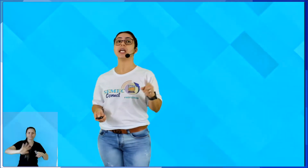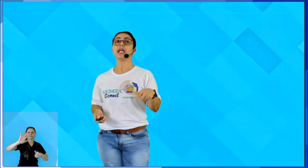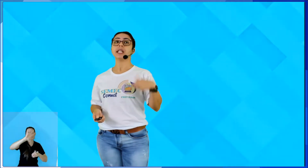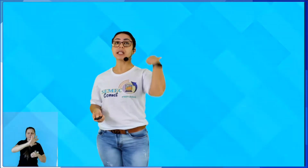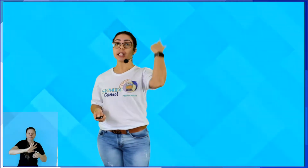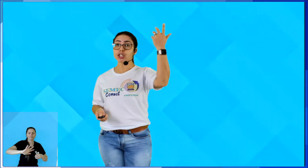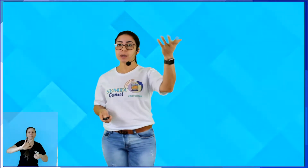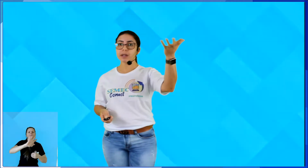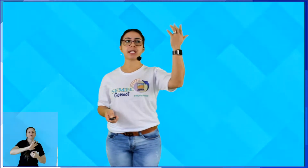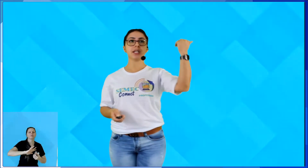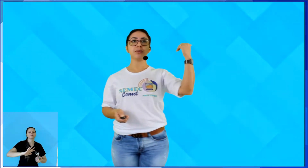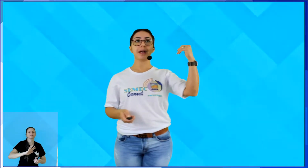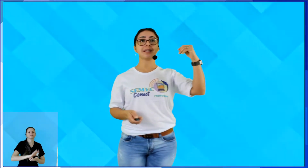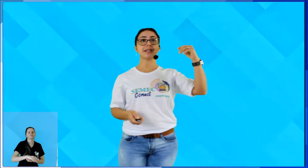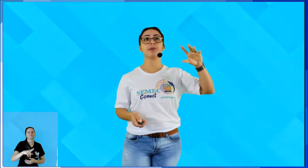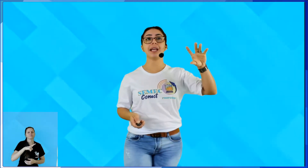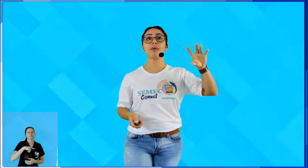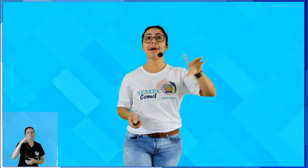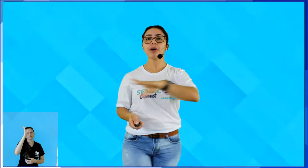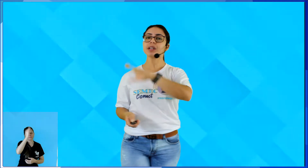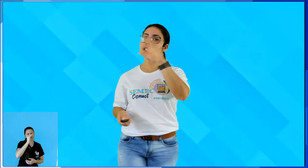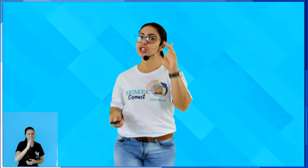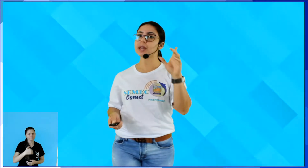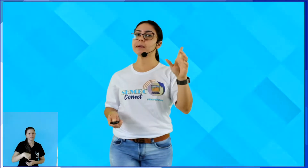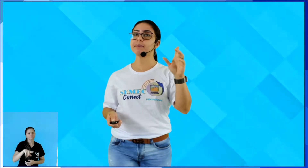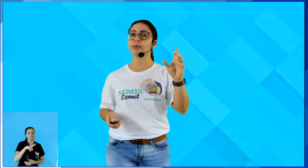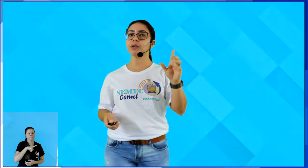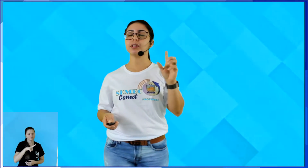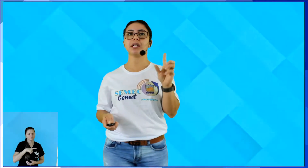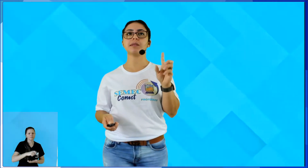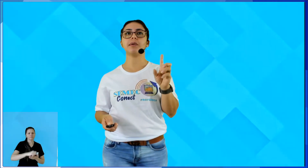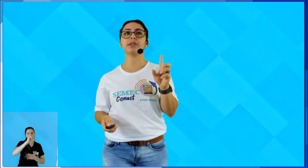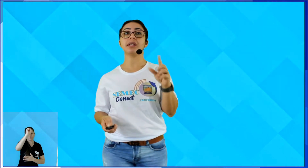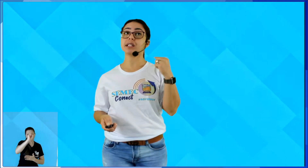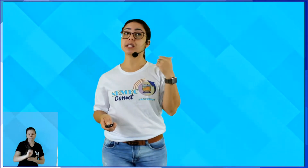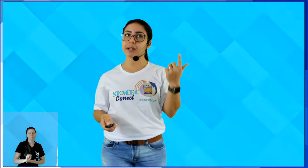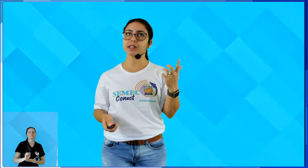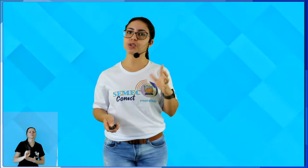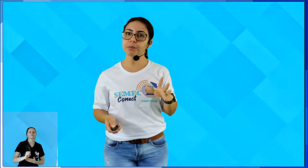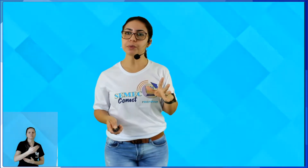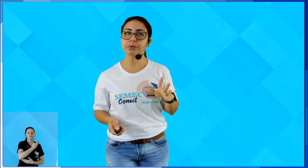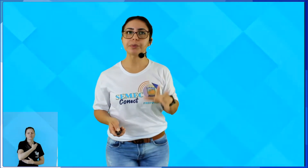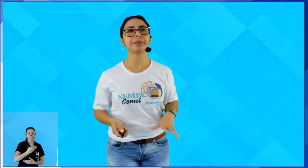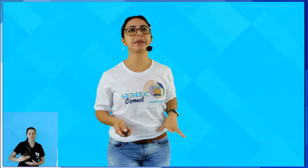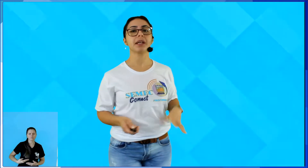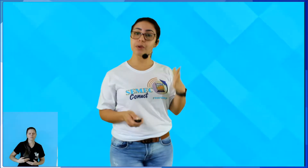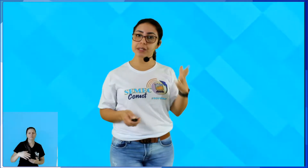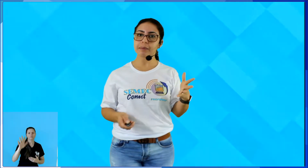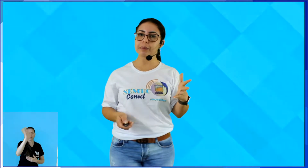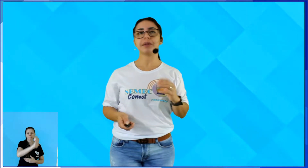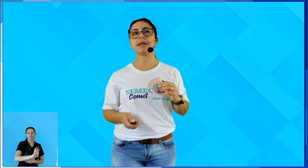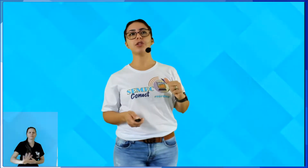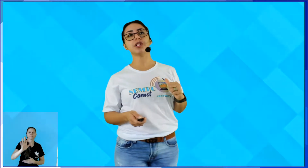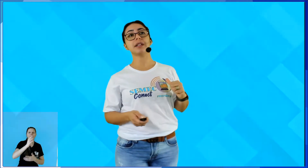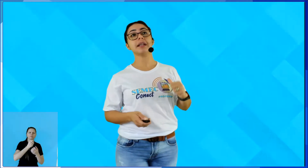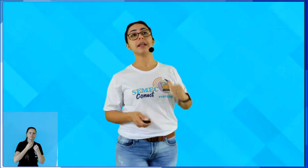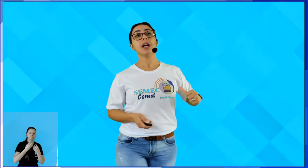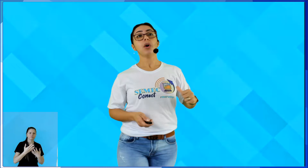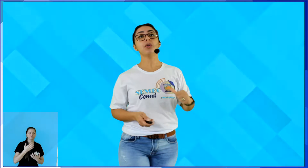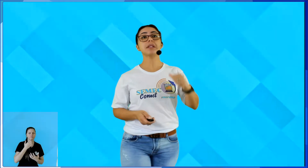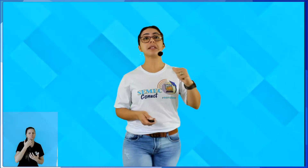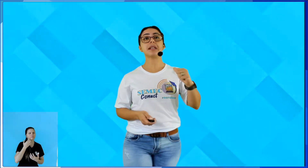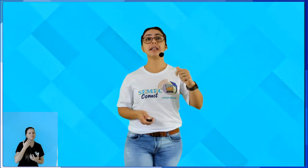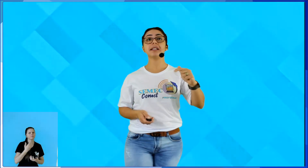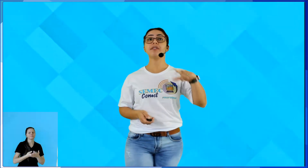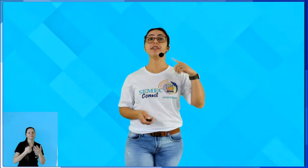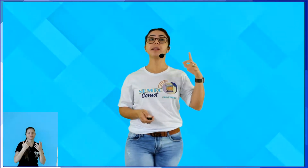né, de transplantes aqui no Brasil, ele é o maior sistema público de transplantes do mundo. Que coisa boa, né, minha gente?